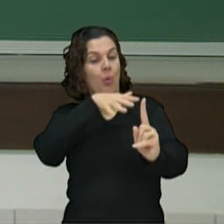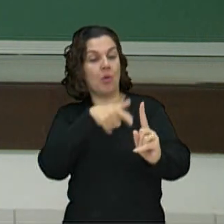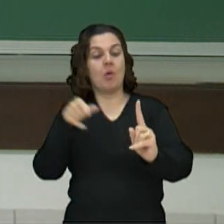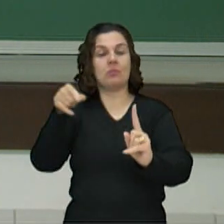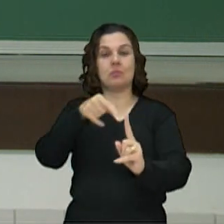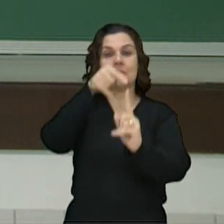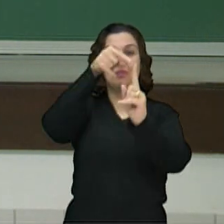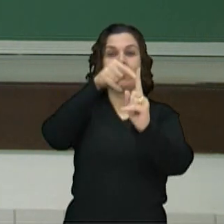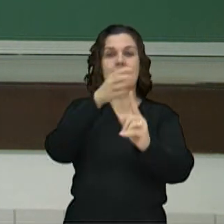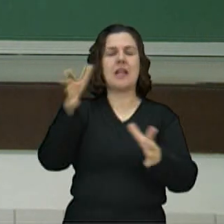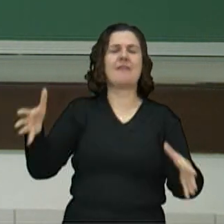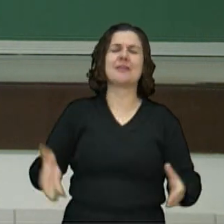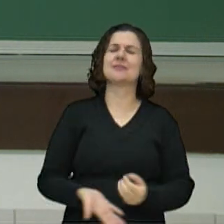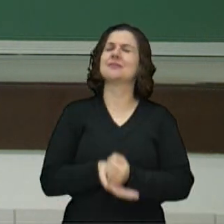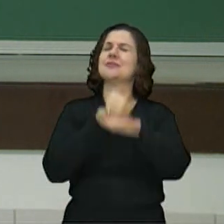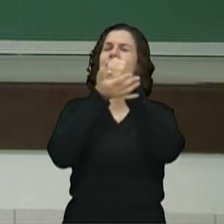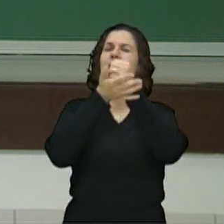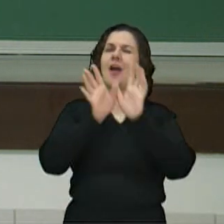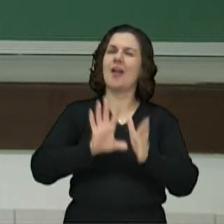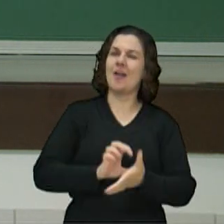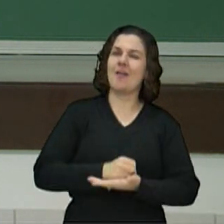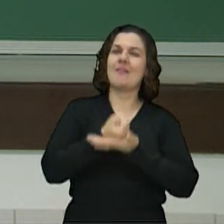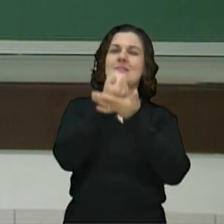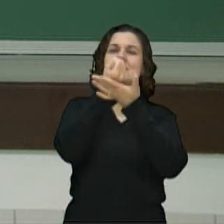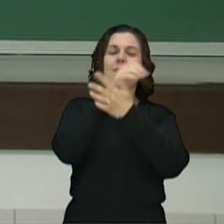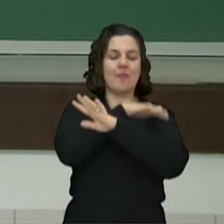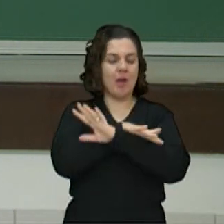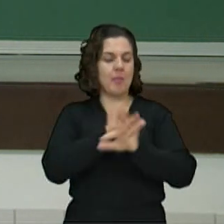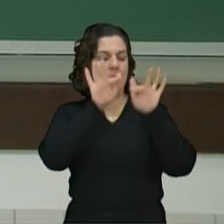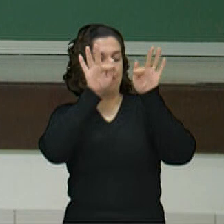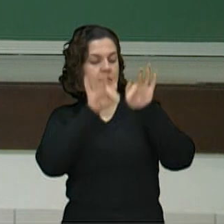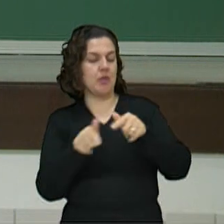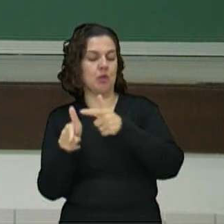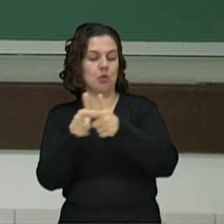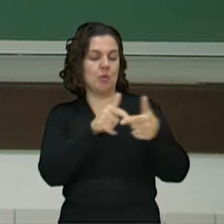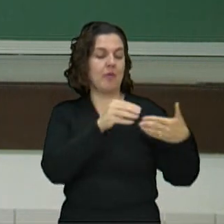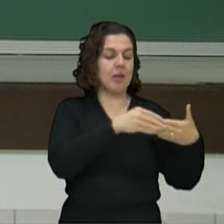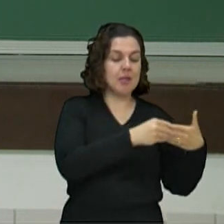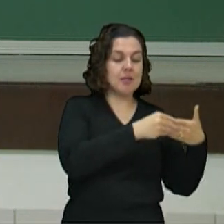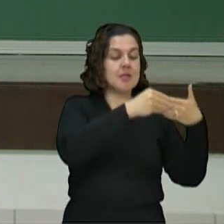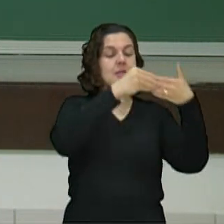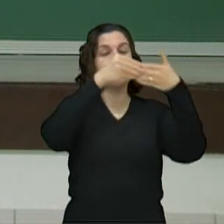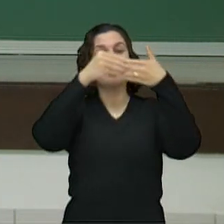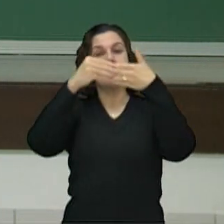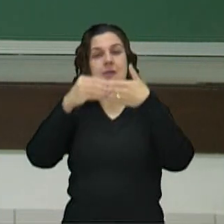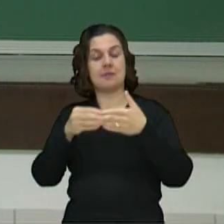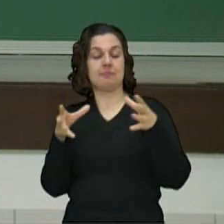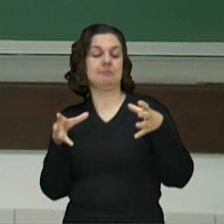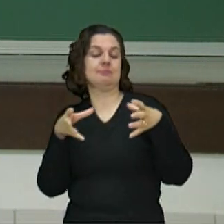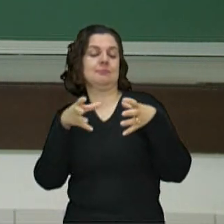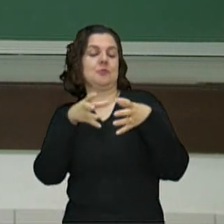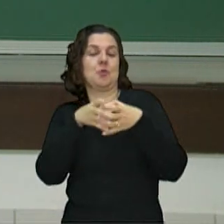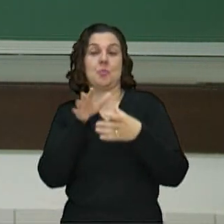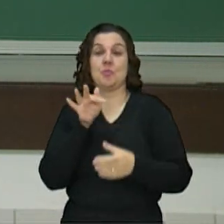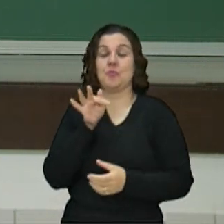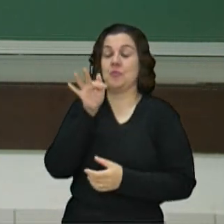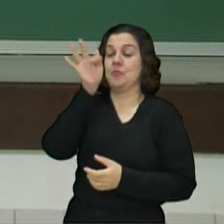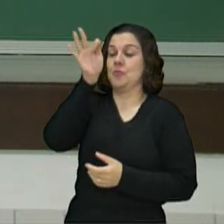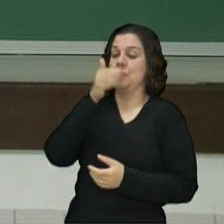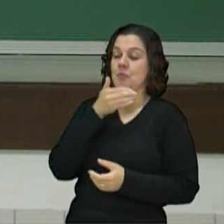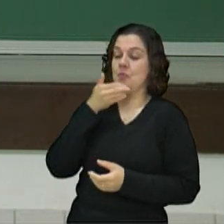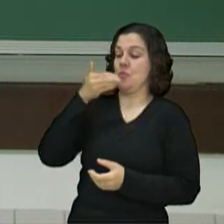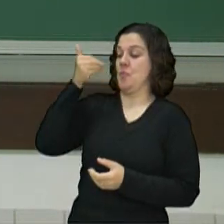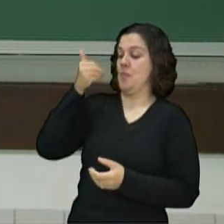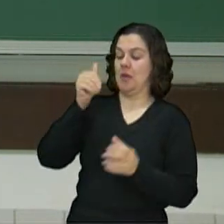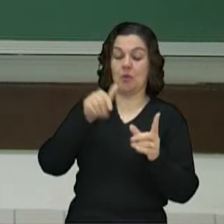como o Salvador, aquele que vai conseguir guiar o grupo para um futuro melhor. Então ele passa a